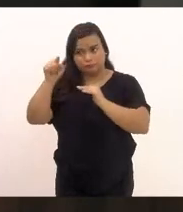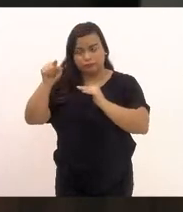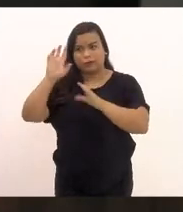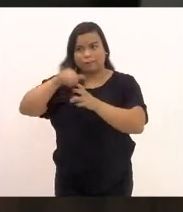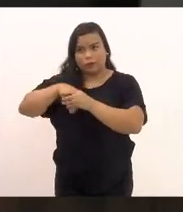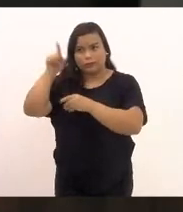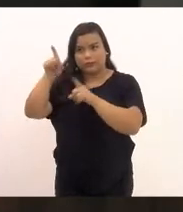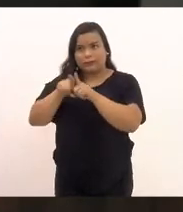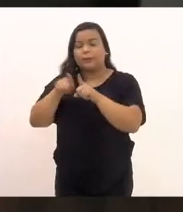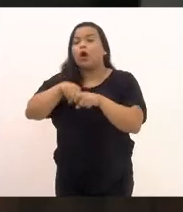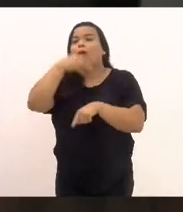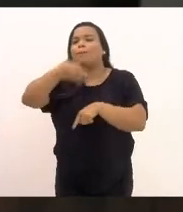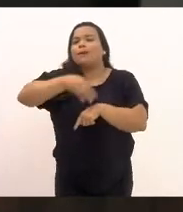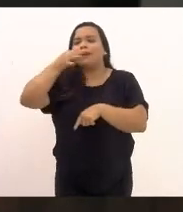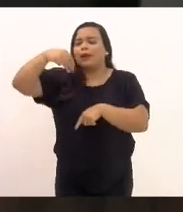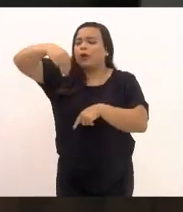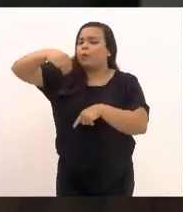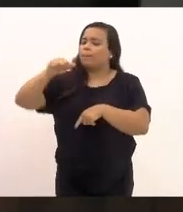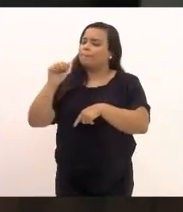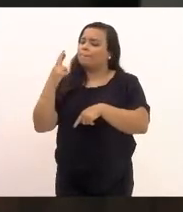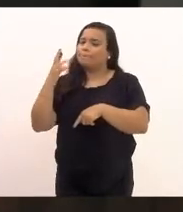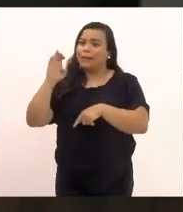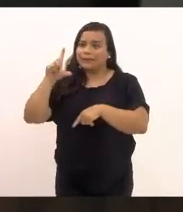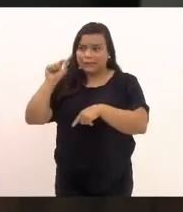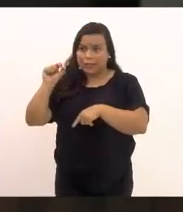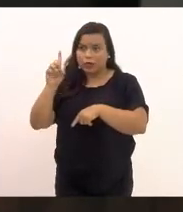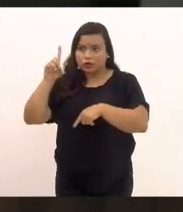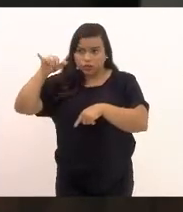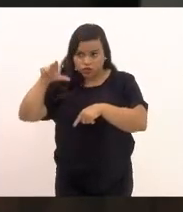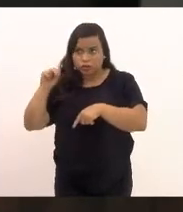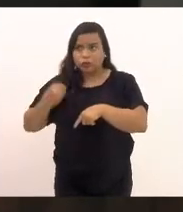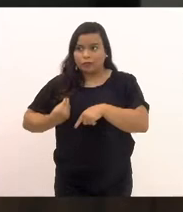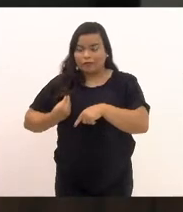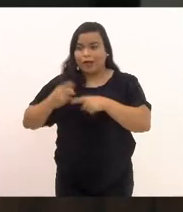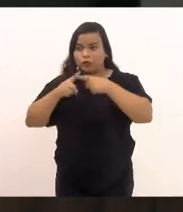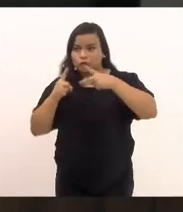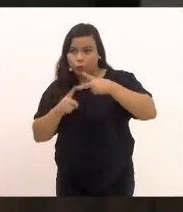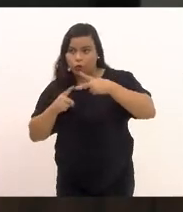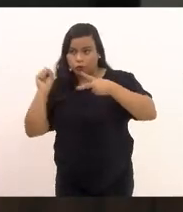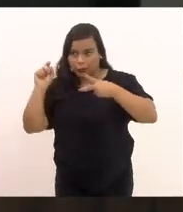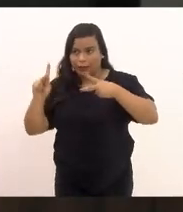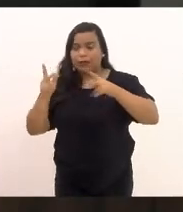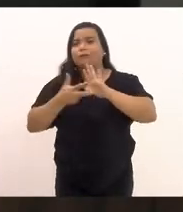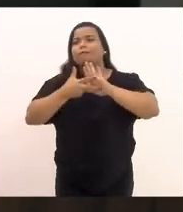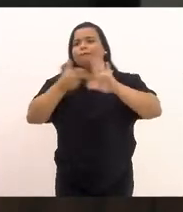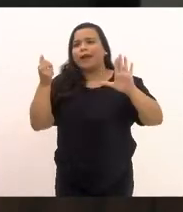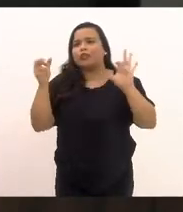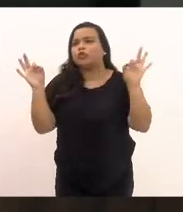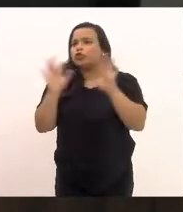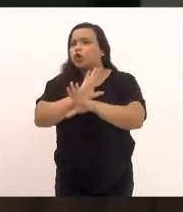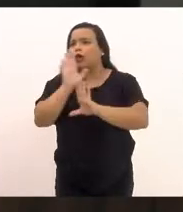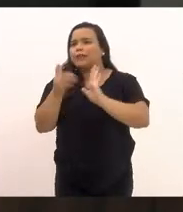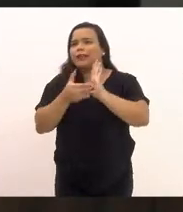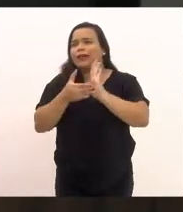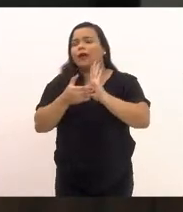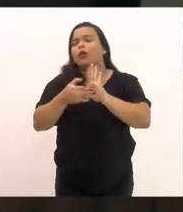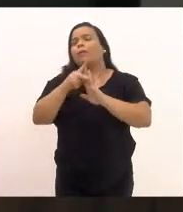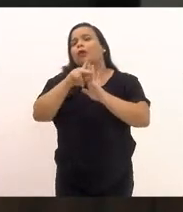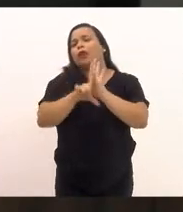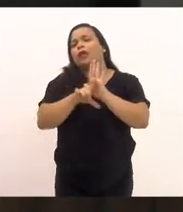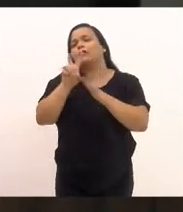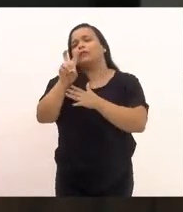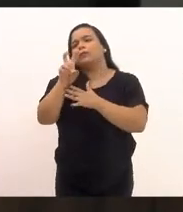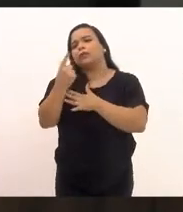do Marcelo Dino, vai valer esse processo, os dois. Veto total aposto ao projeto de lei 519021,